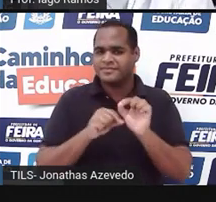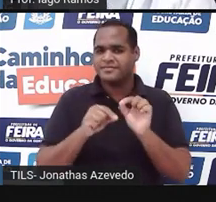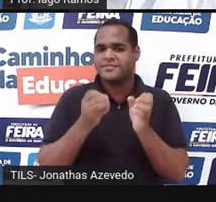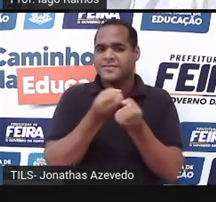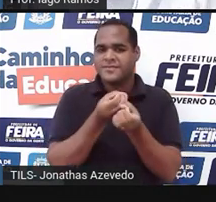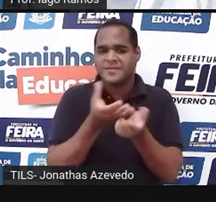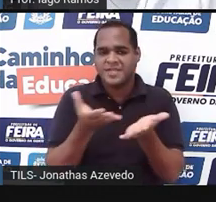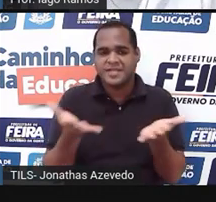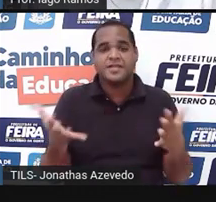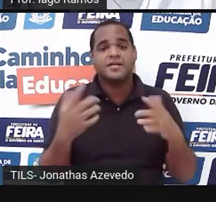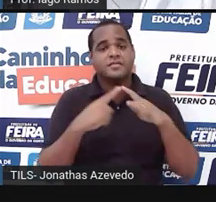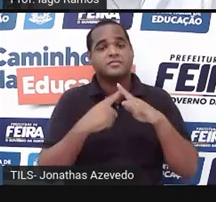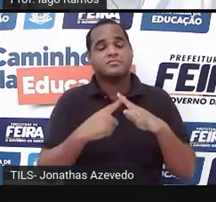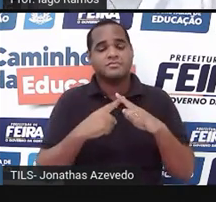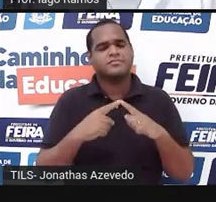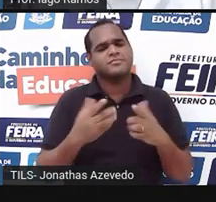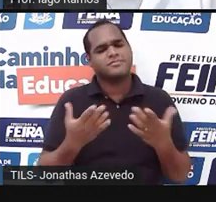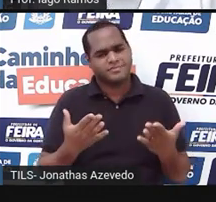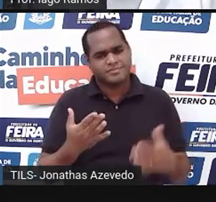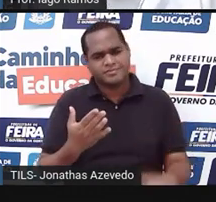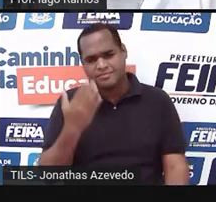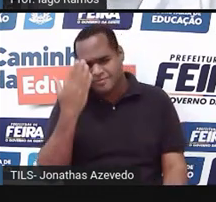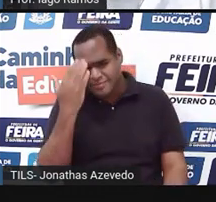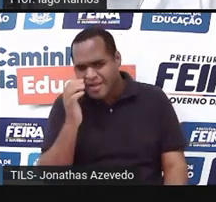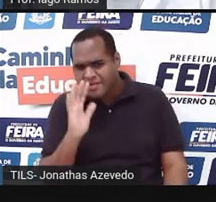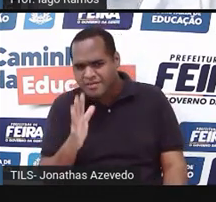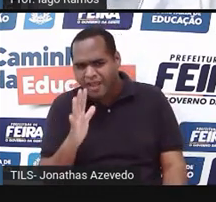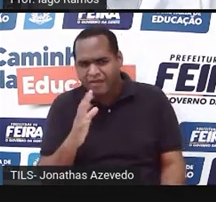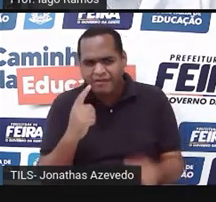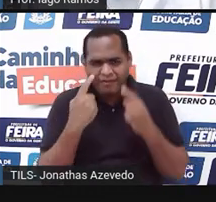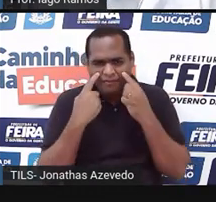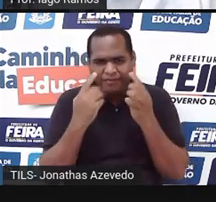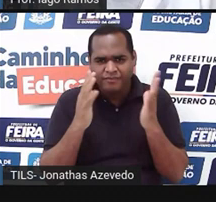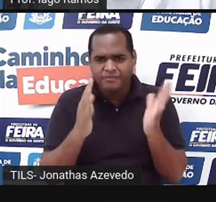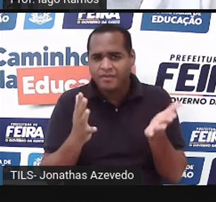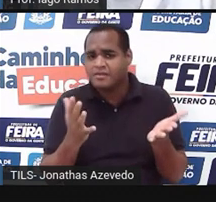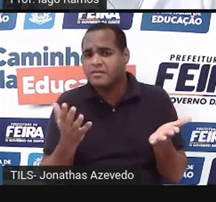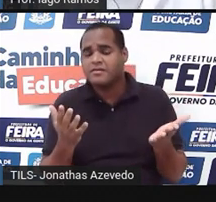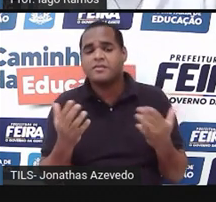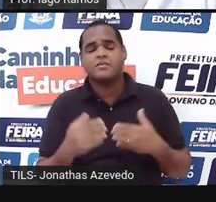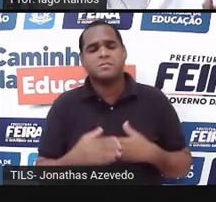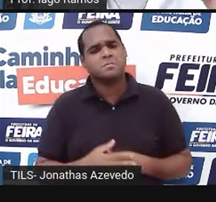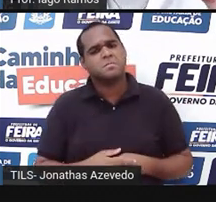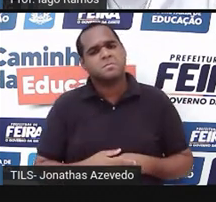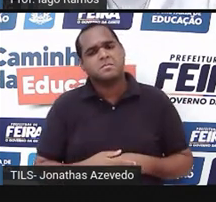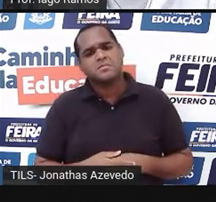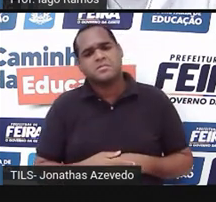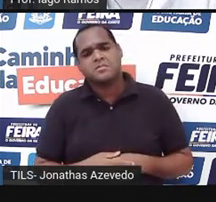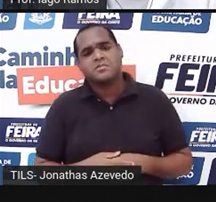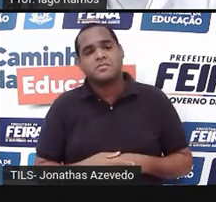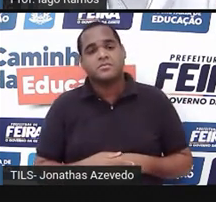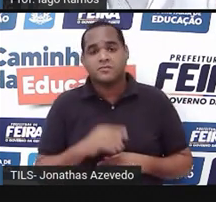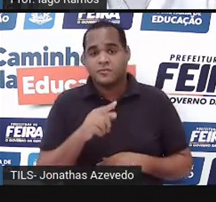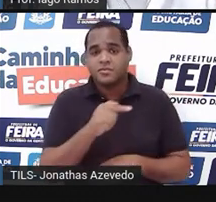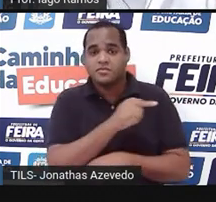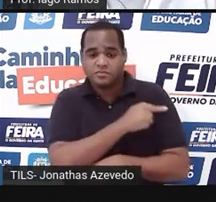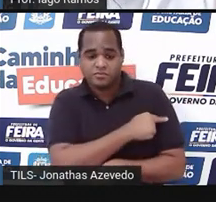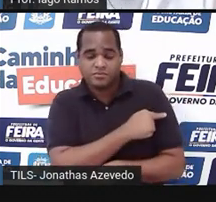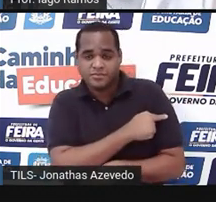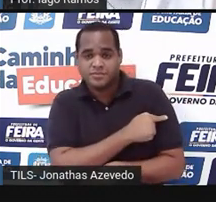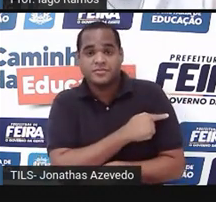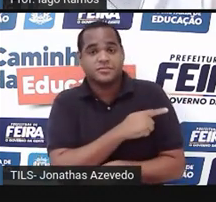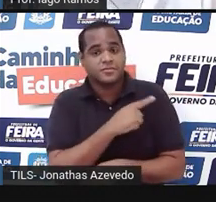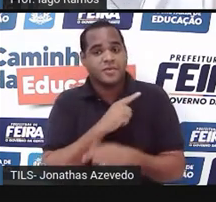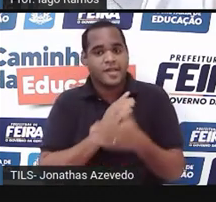da multiplicação você já ouviu dessa propriedade Você tá no sétimo ano